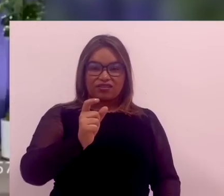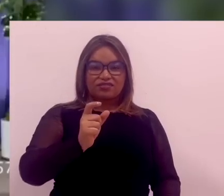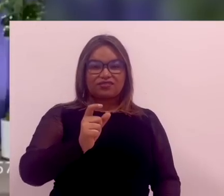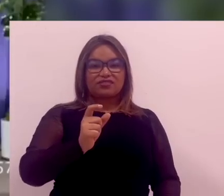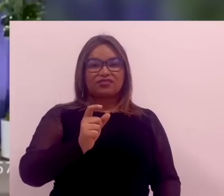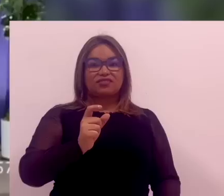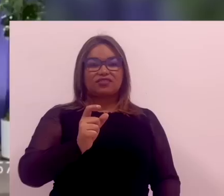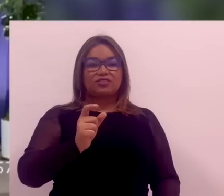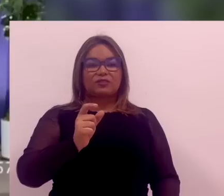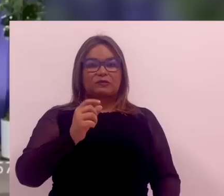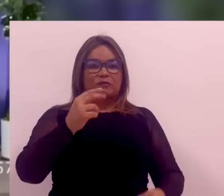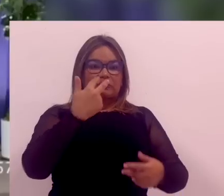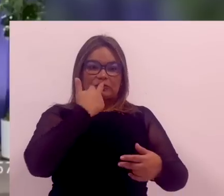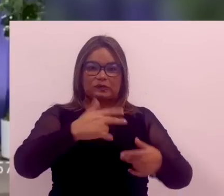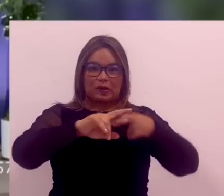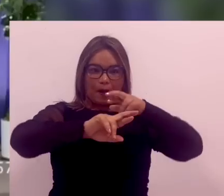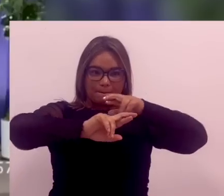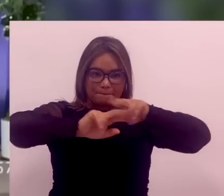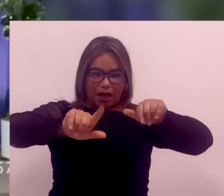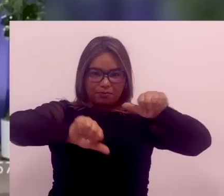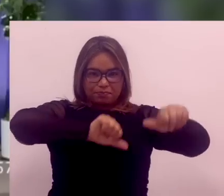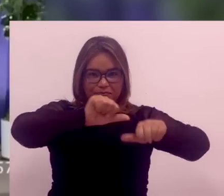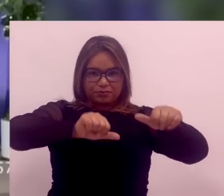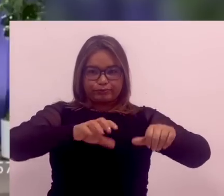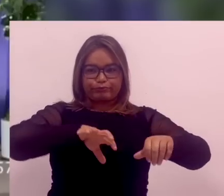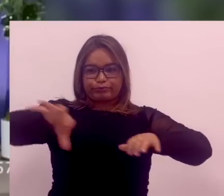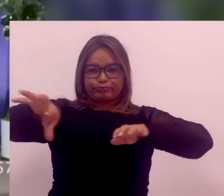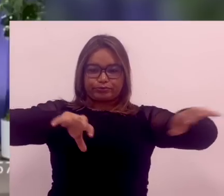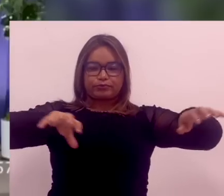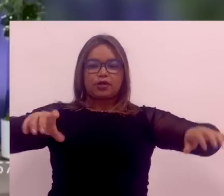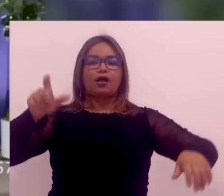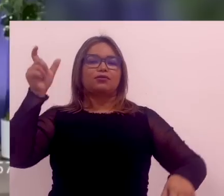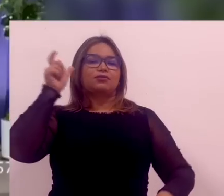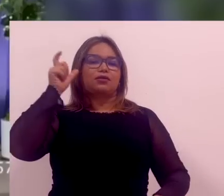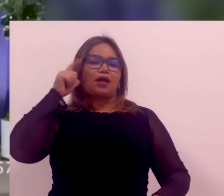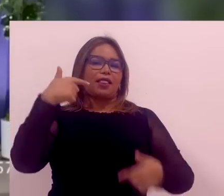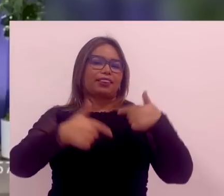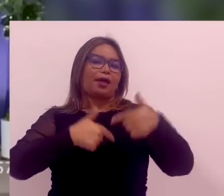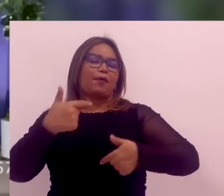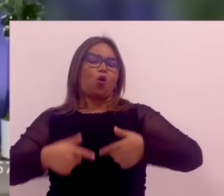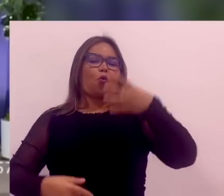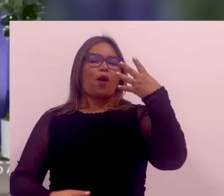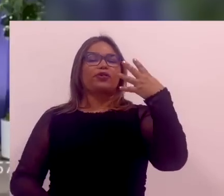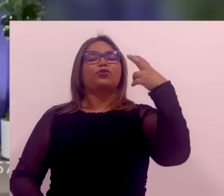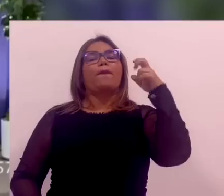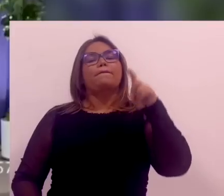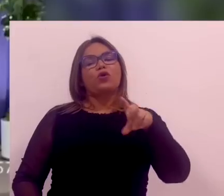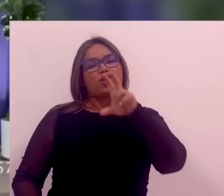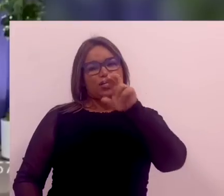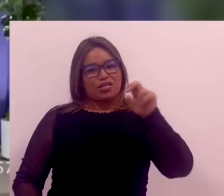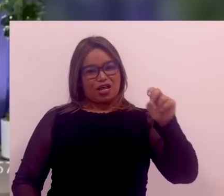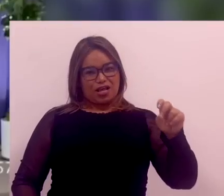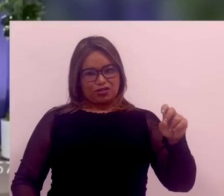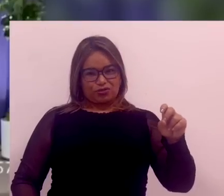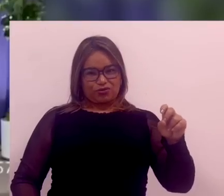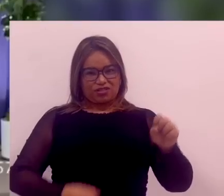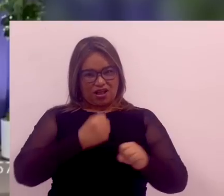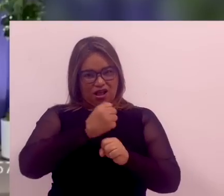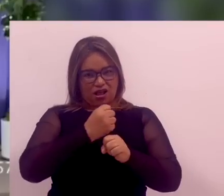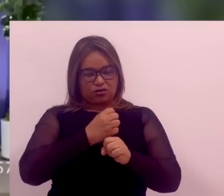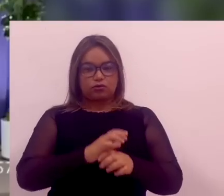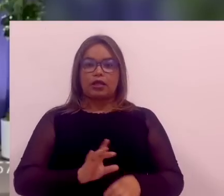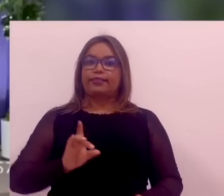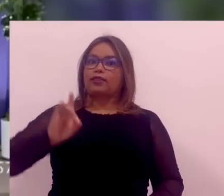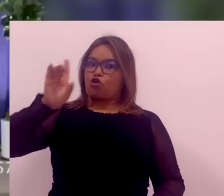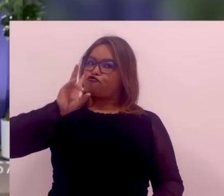e o diabo teve que trabalhar 4.500 anos. Percebem quão poderoso é Deus? Eu não acho que o diabo tem qualquer força